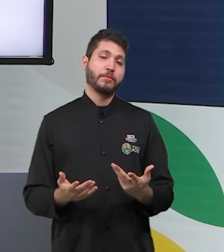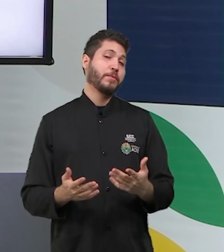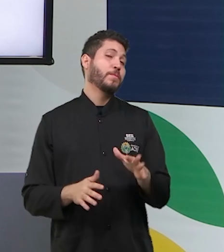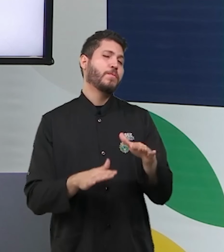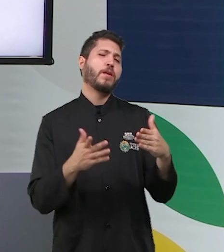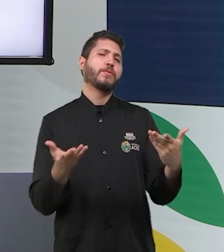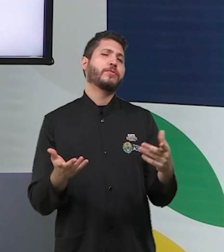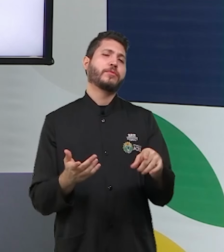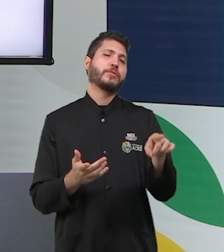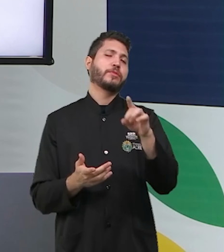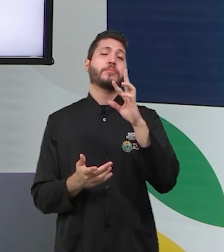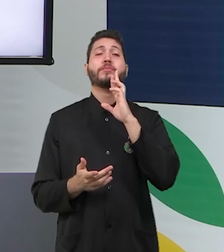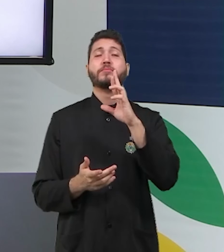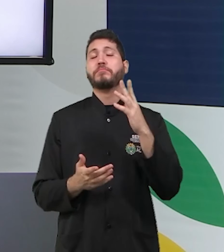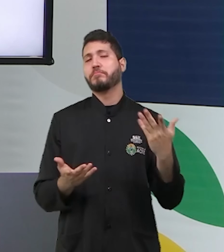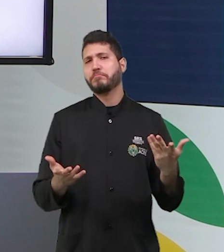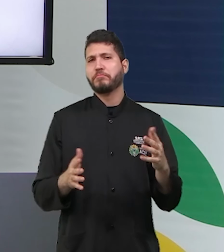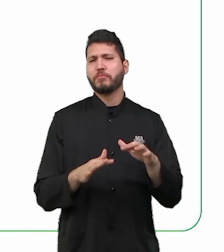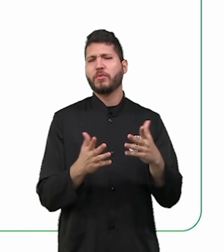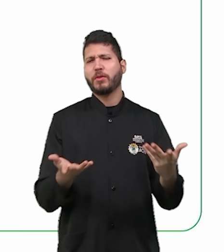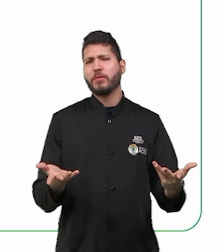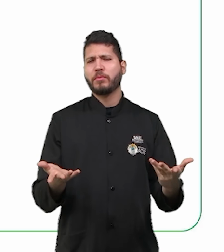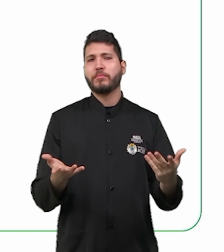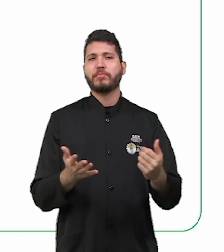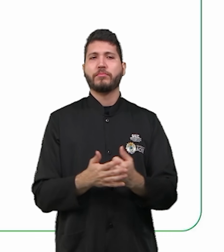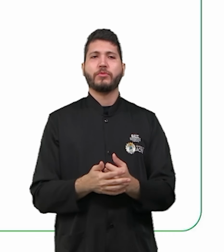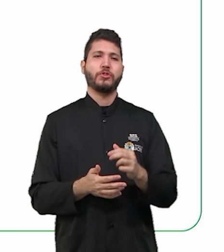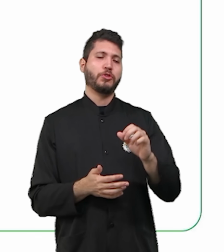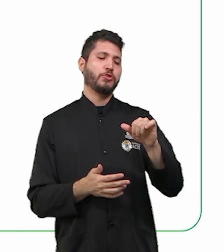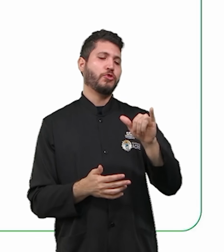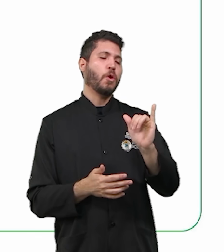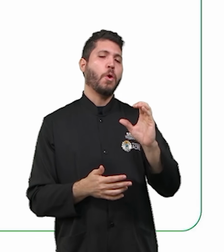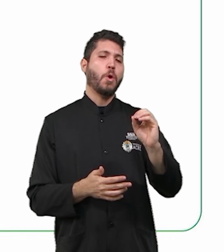responder? A primeira opção ou a segunda opção?